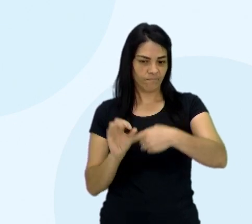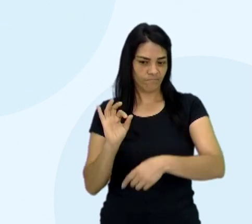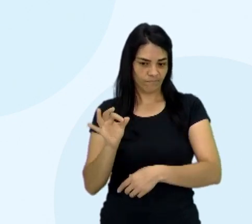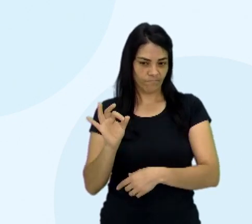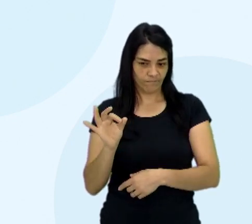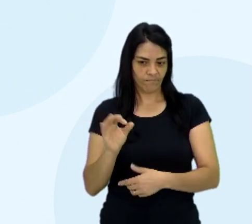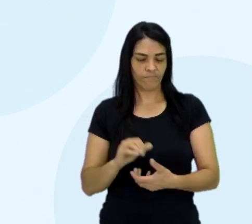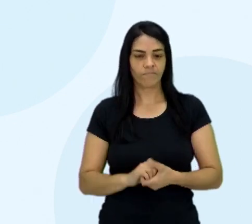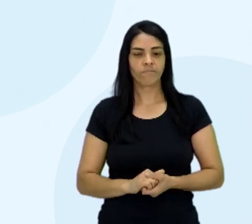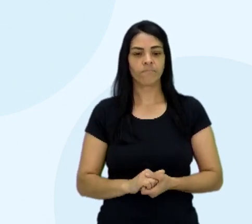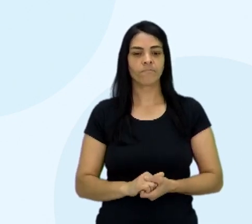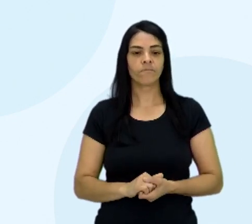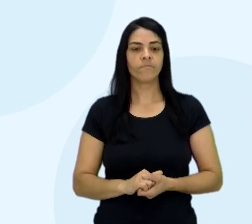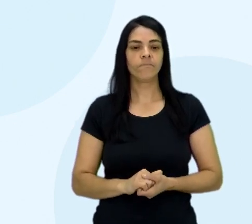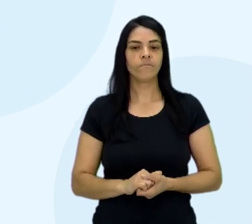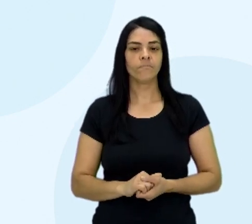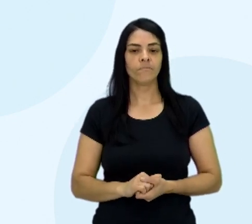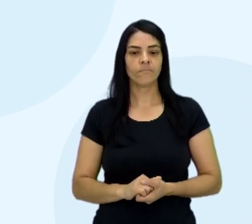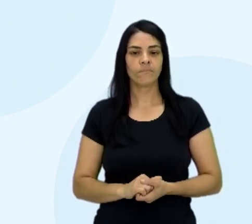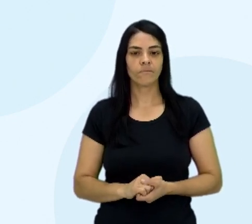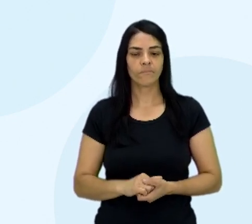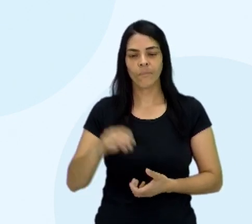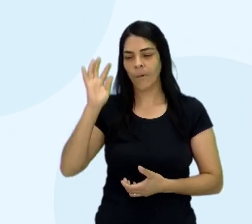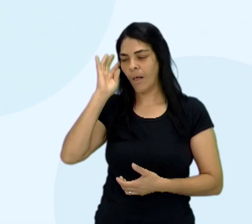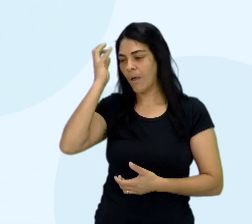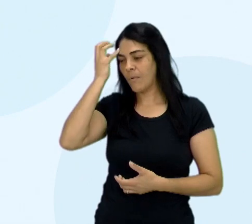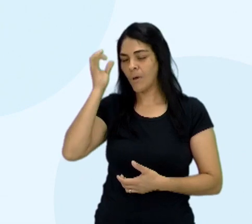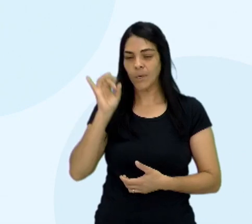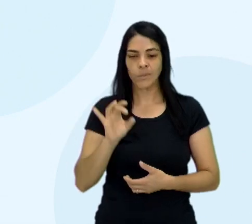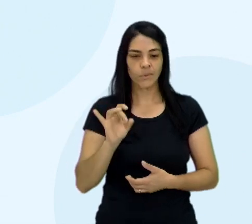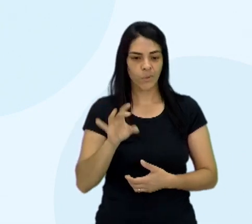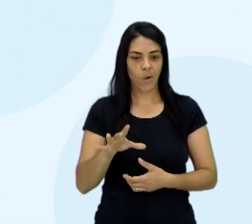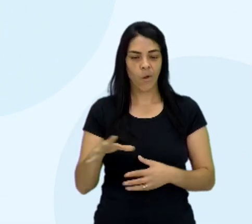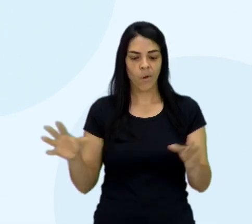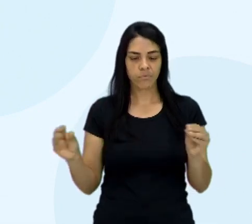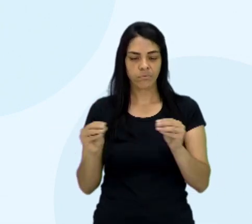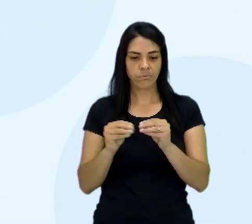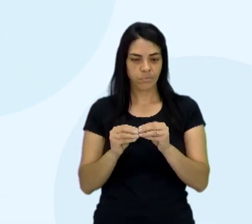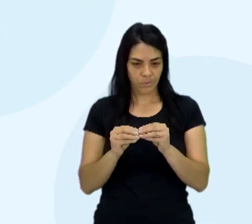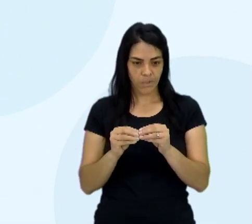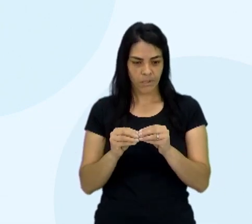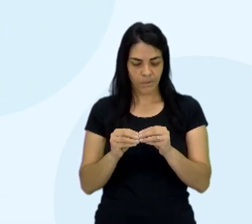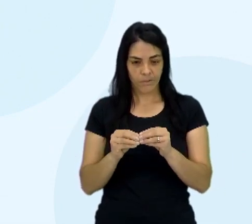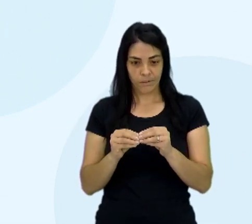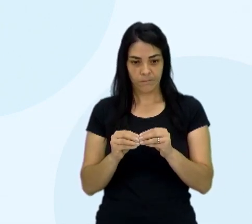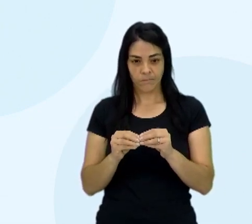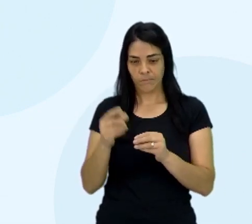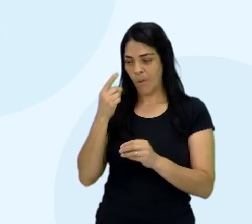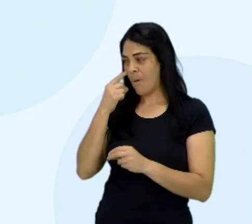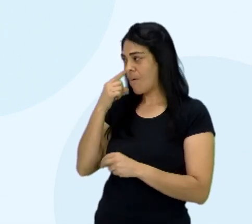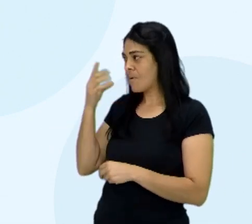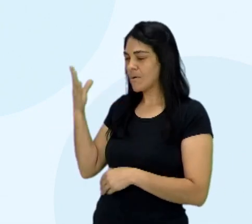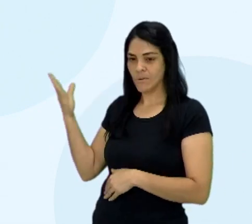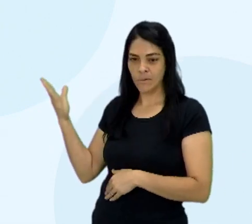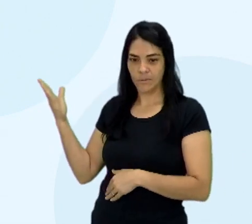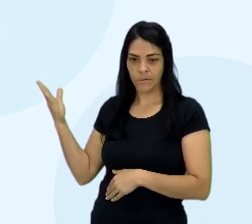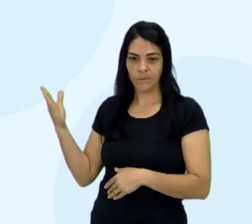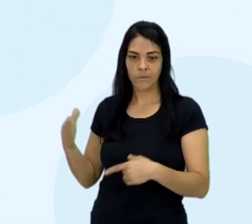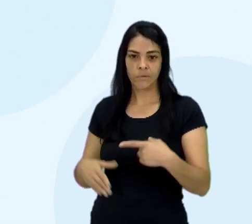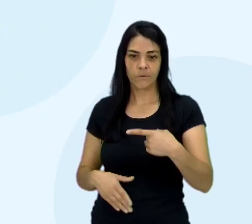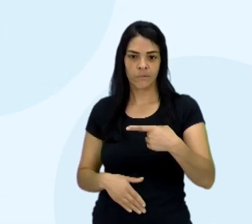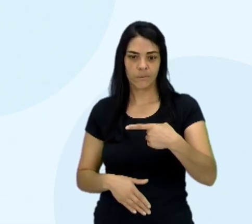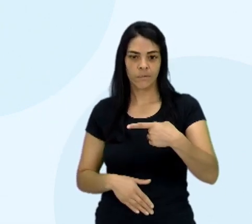3, né? É só a gente resolver. Neste caso aqui, eu vou fazer uma simplificação, ó. Eu vou simplificar a vírgula em cima e embaixo, vai